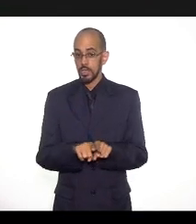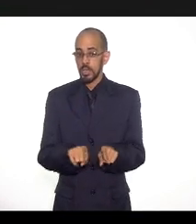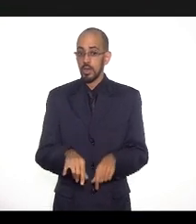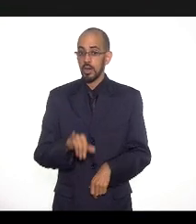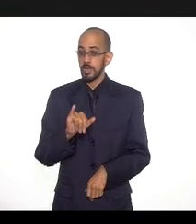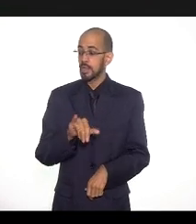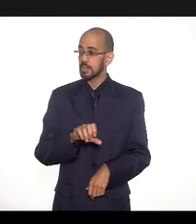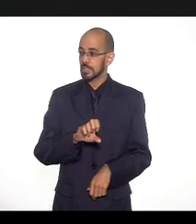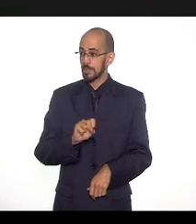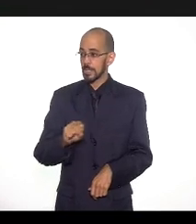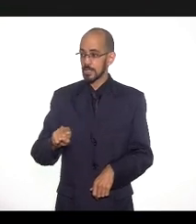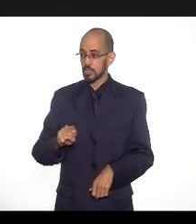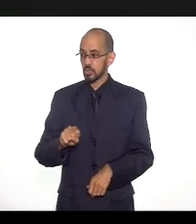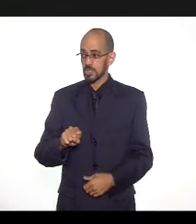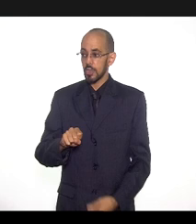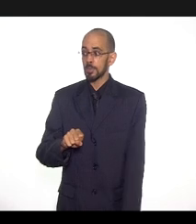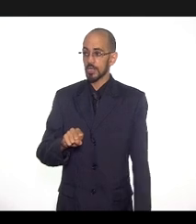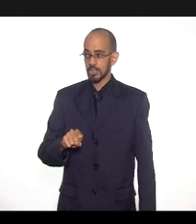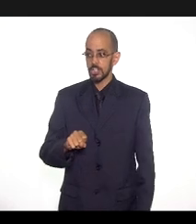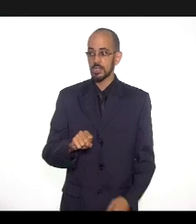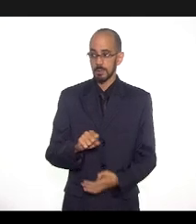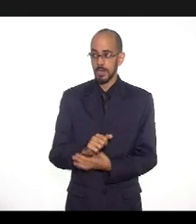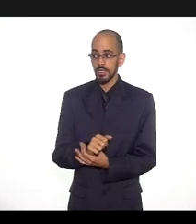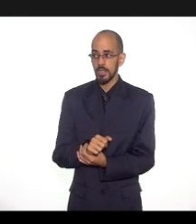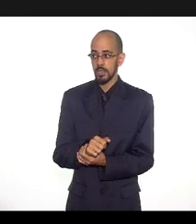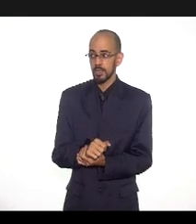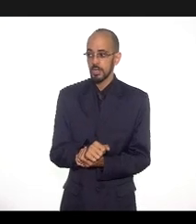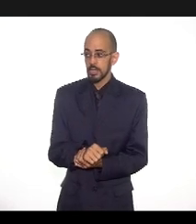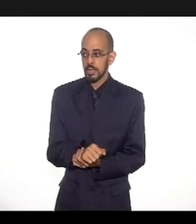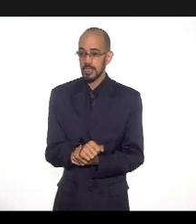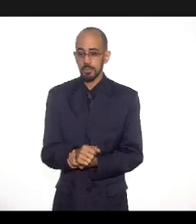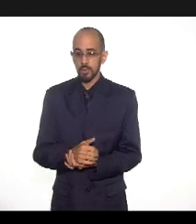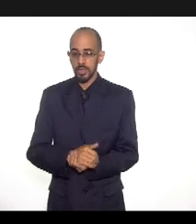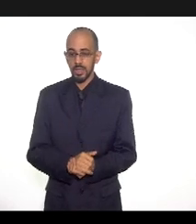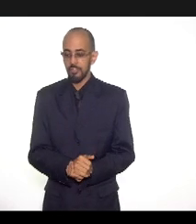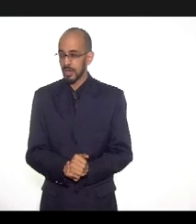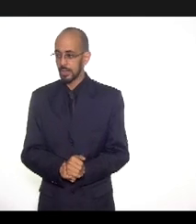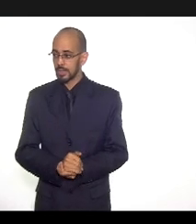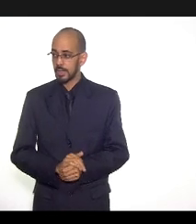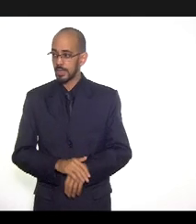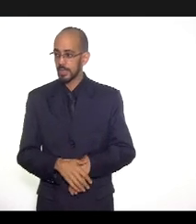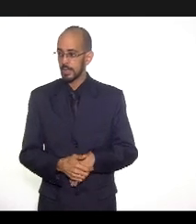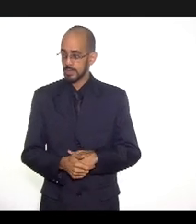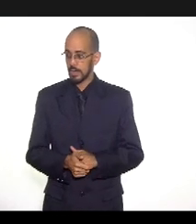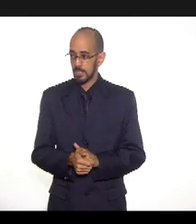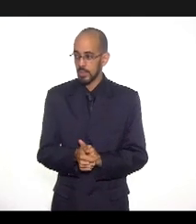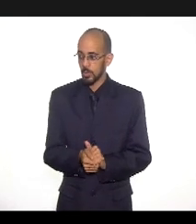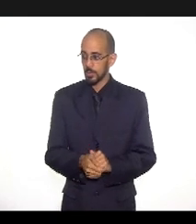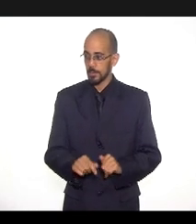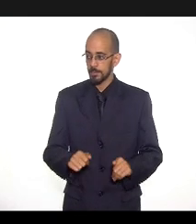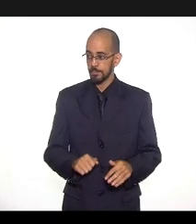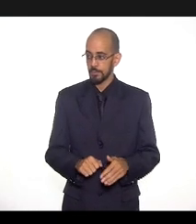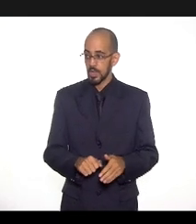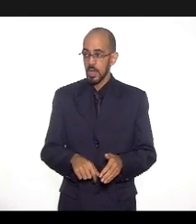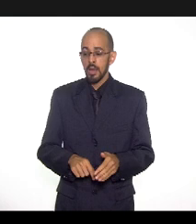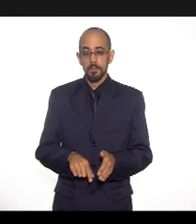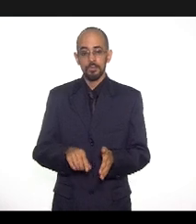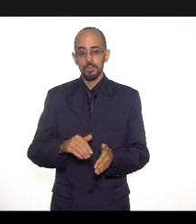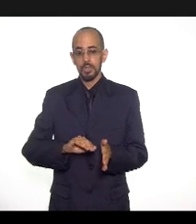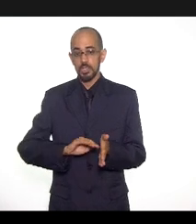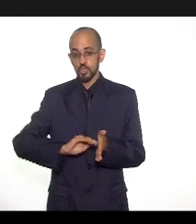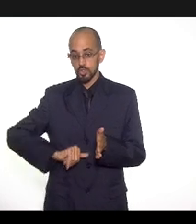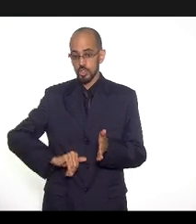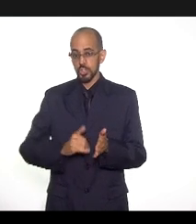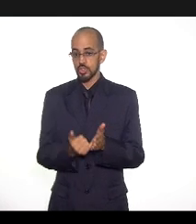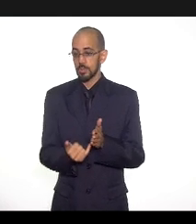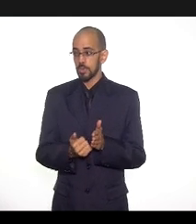porventura, isso. Ela precisa, mas não dos serviços públicos. É. Não. Exatamente. Ela tem direito aos